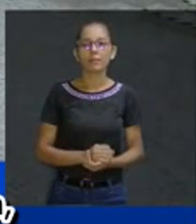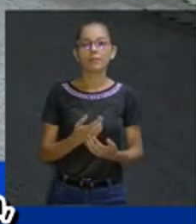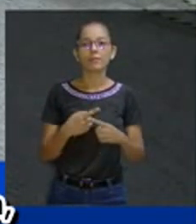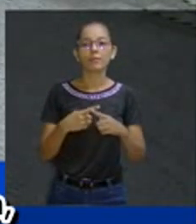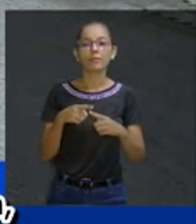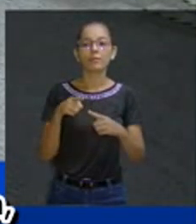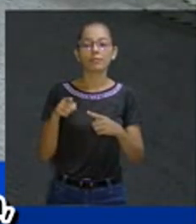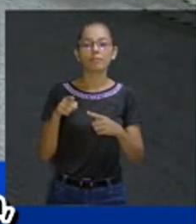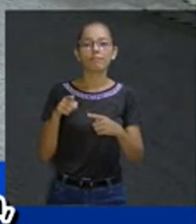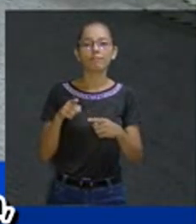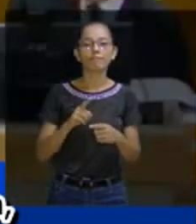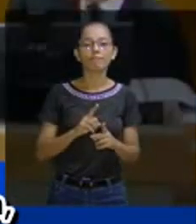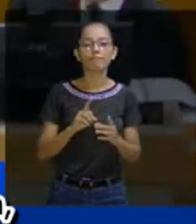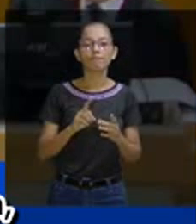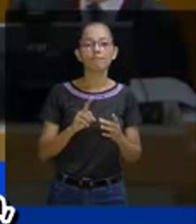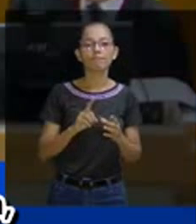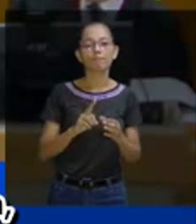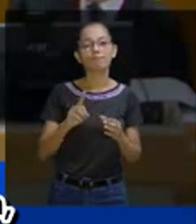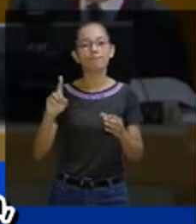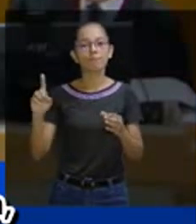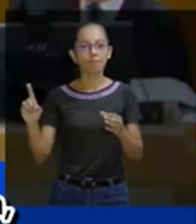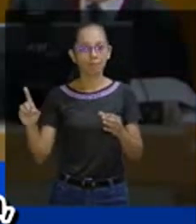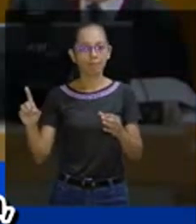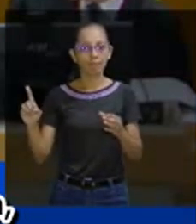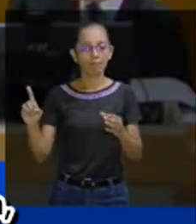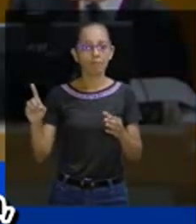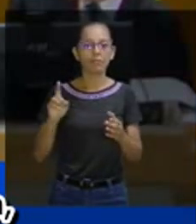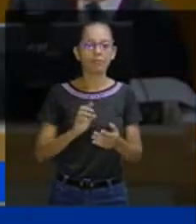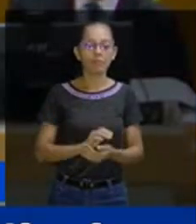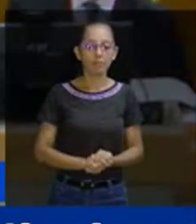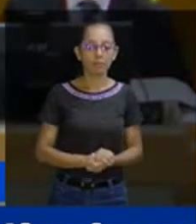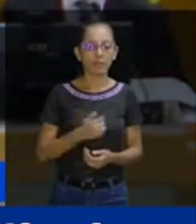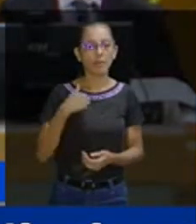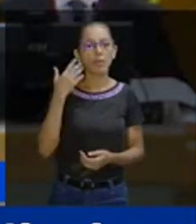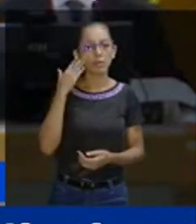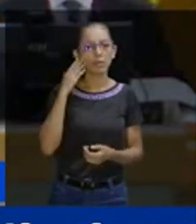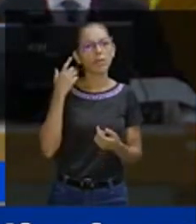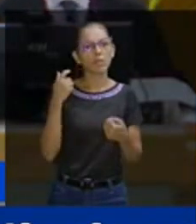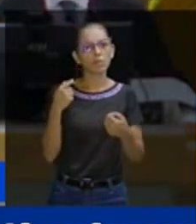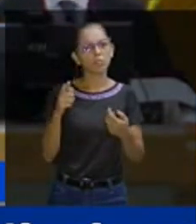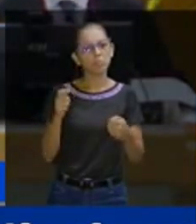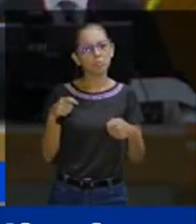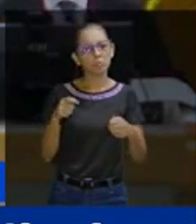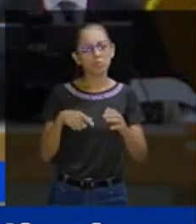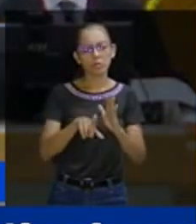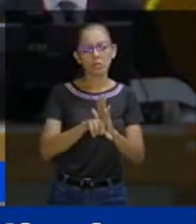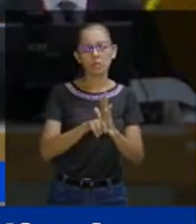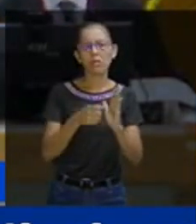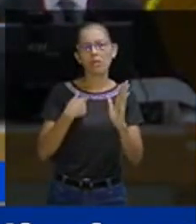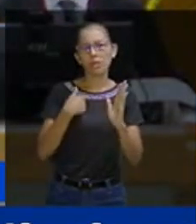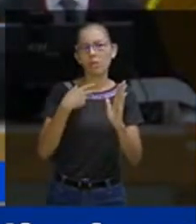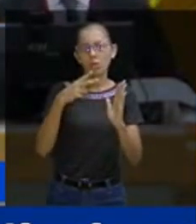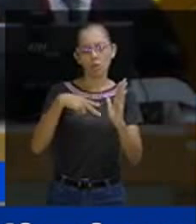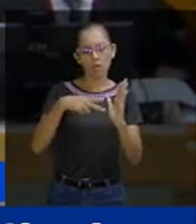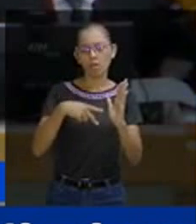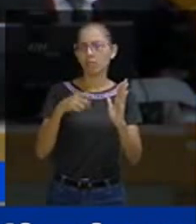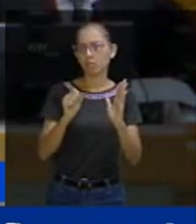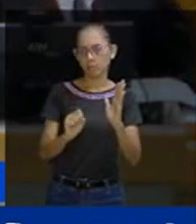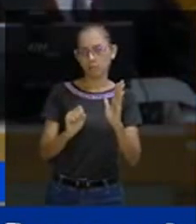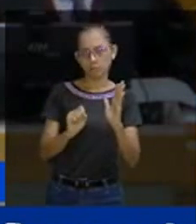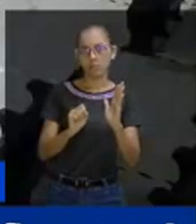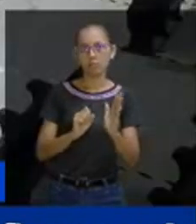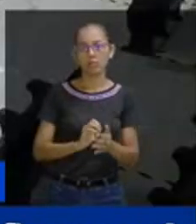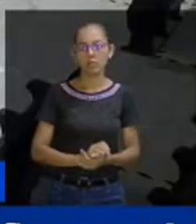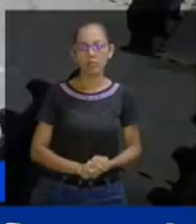afastamento, foi por meio de uma proposição administrativa, eu entendo que a literalidade da lei é suficiente. Procuradora Eleitoral, doutora Sara Cavalcante, e no